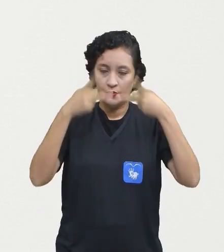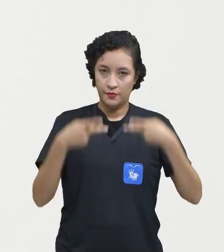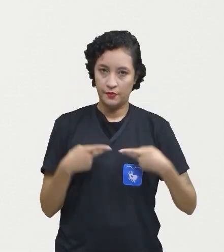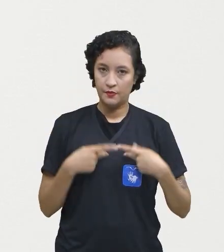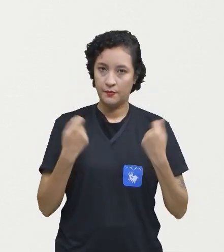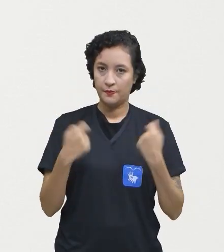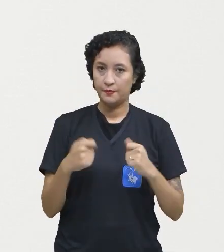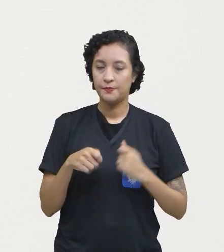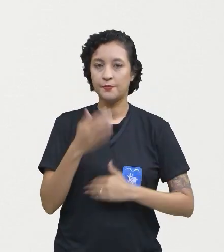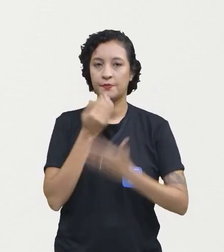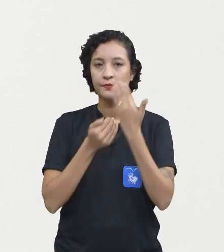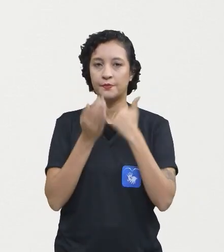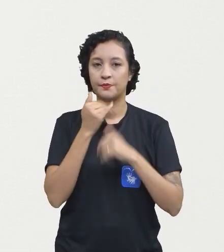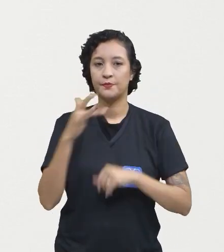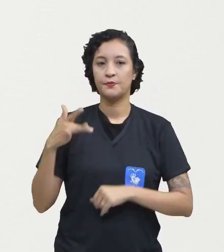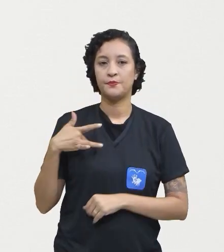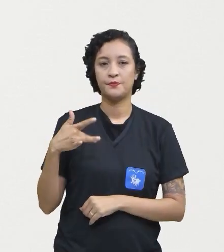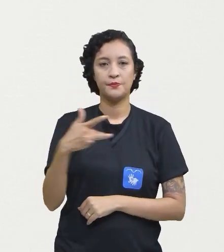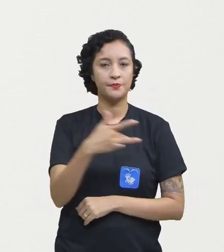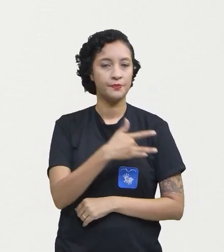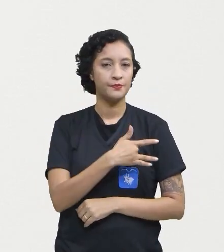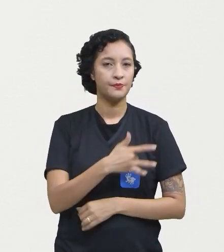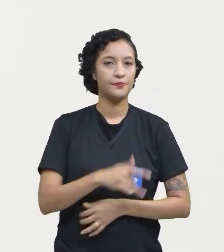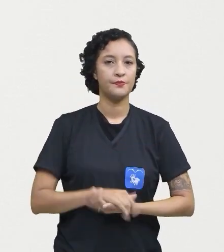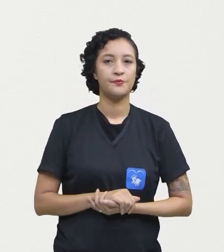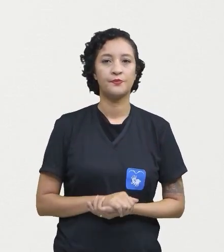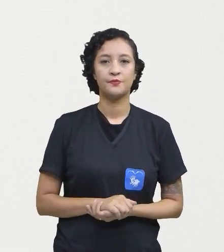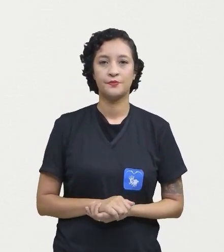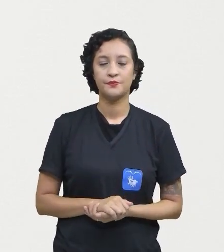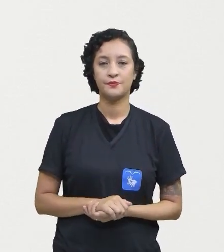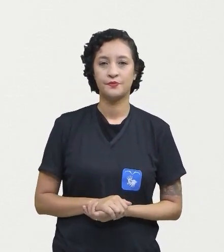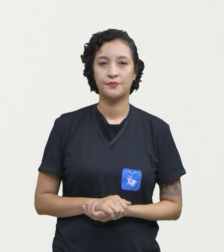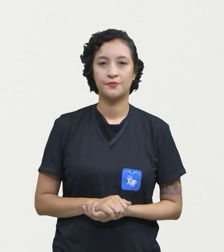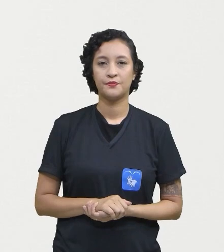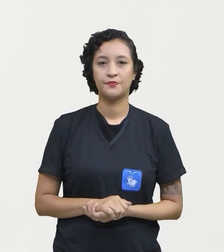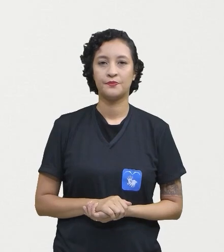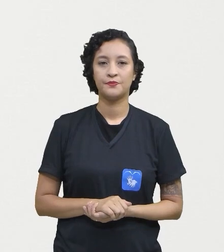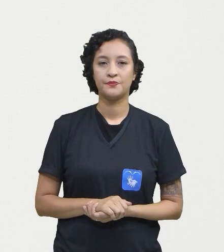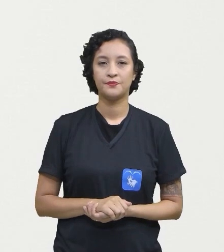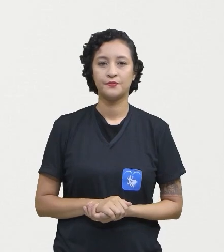humano precisa comer alimentos